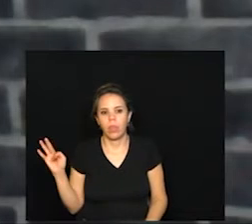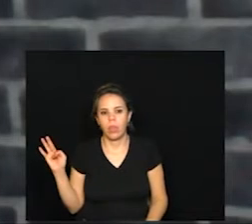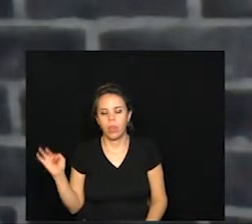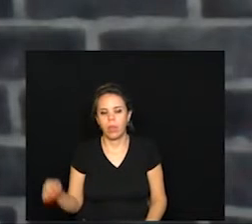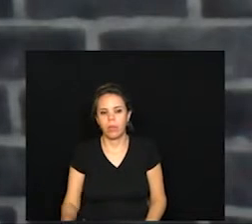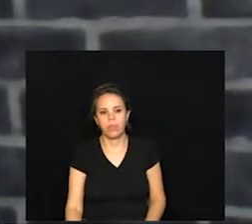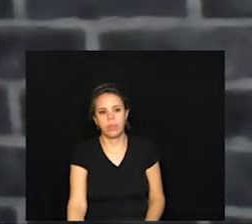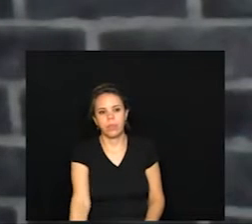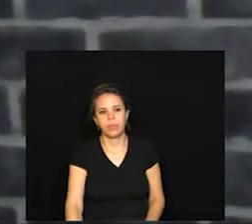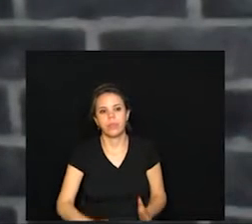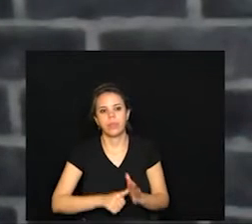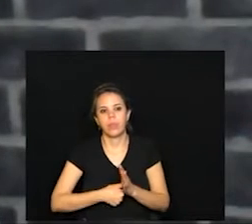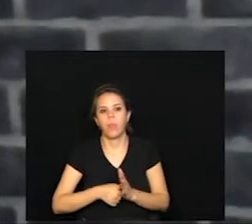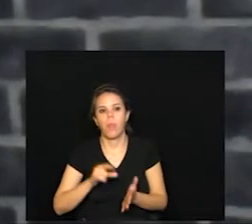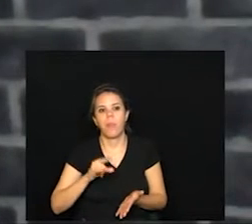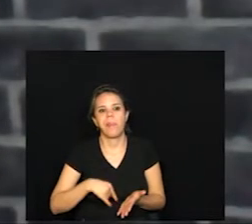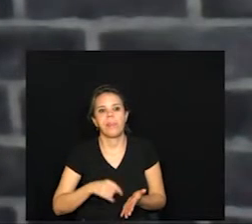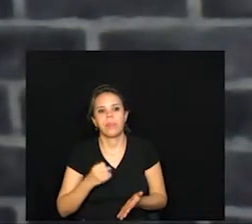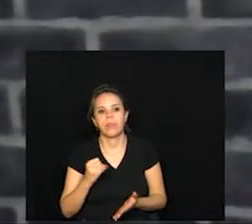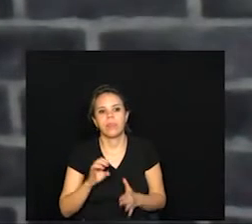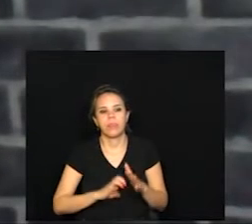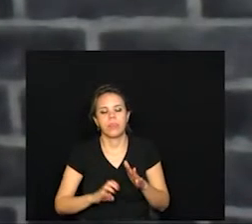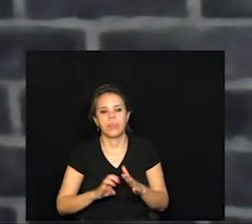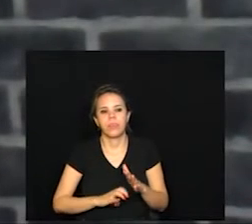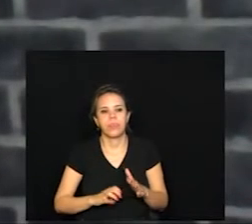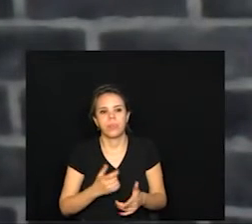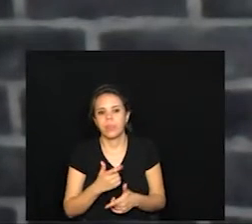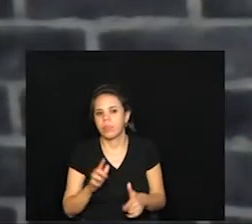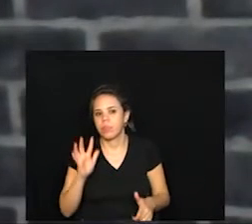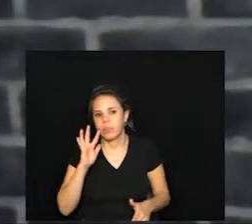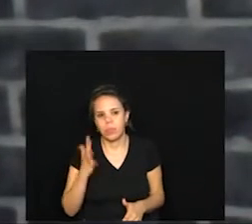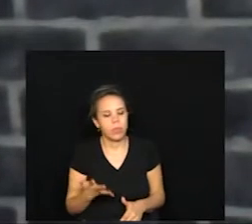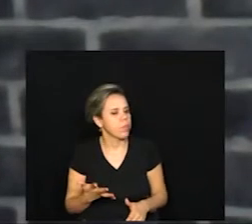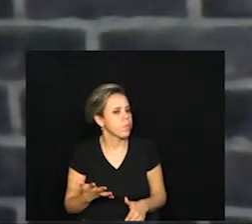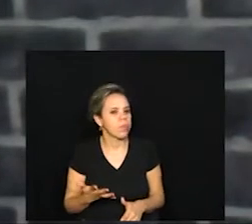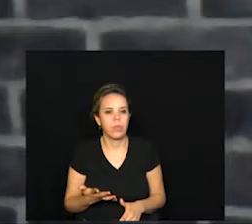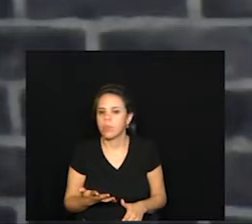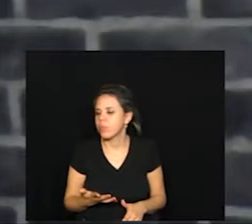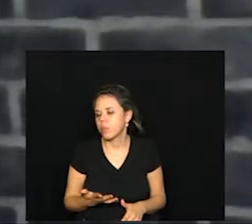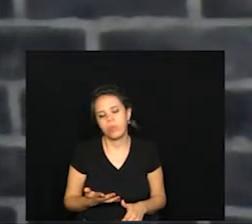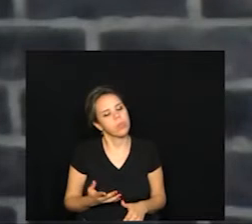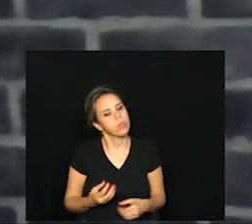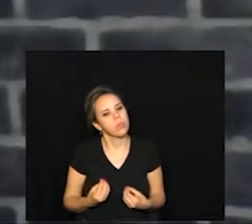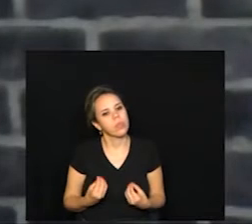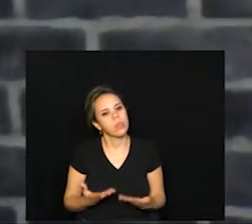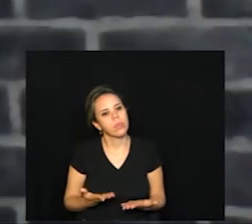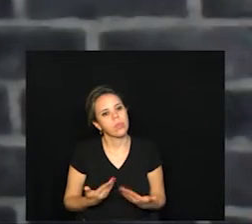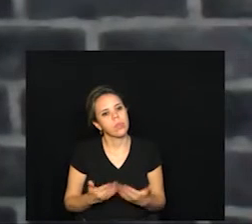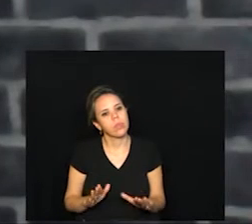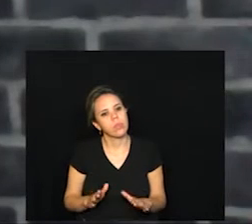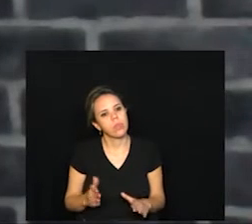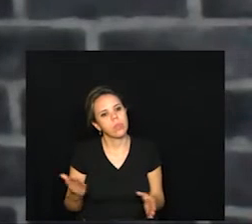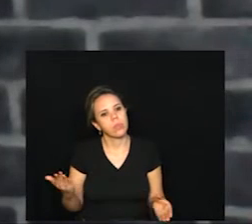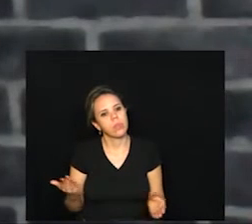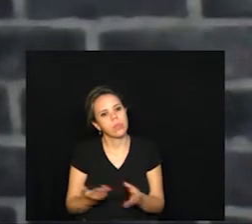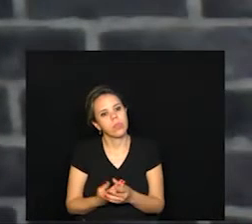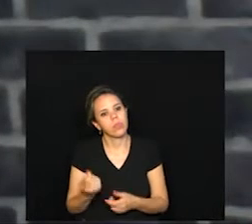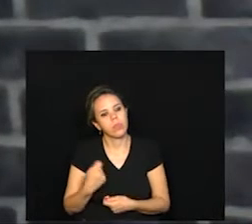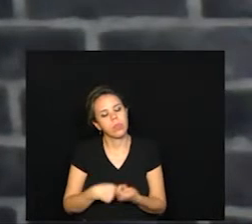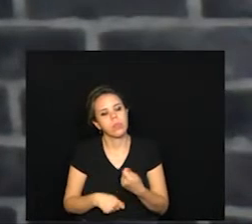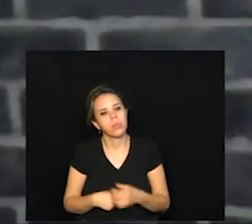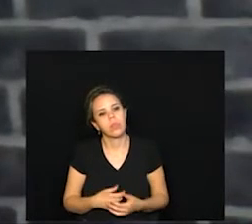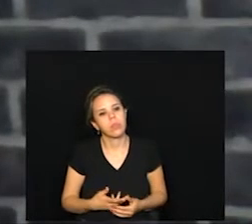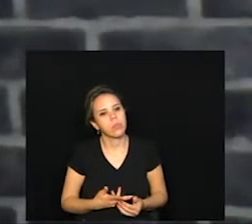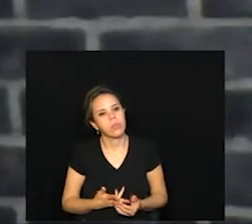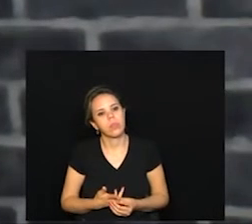porque esses documentos, caso a empresa não resolva amigavelmente, servirão para a abertura do processo